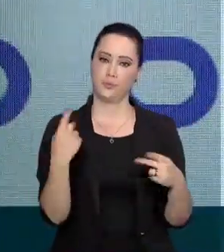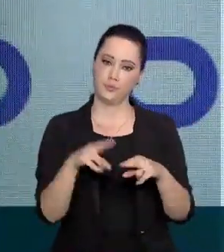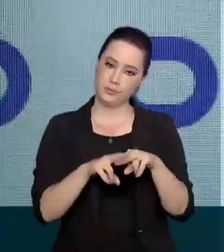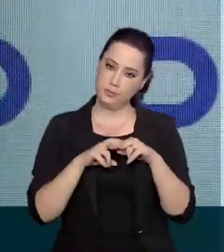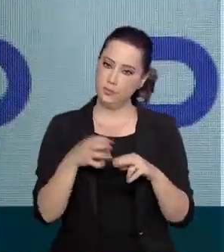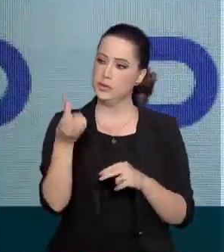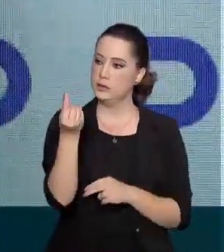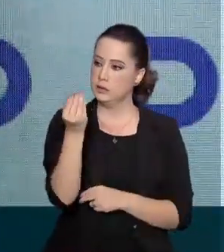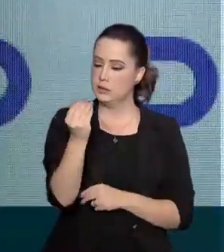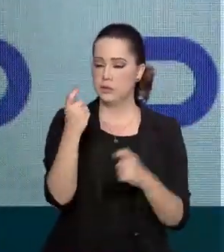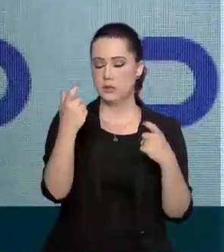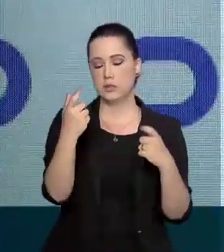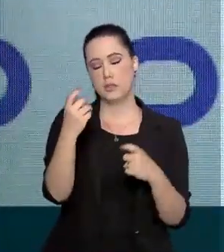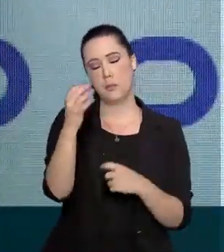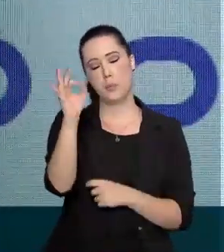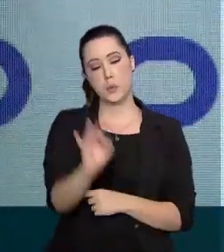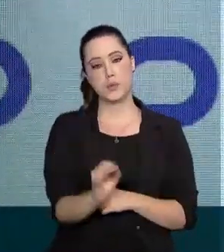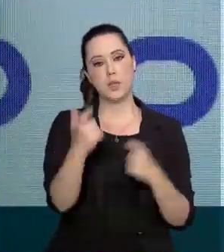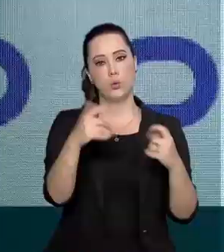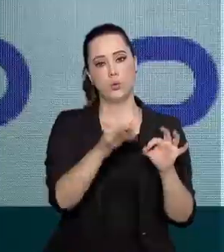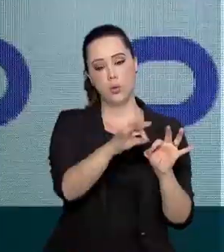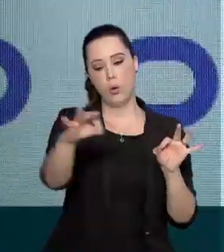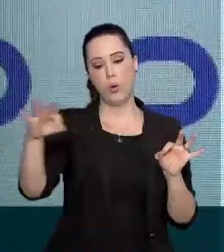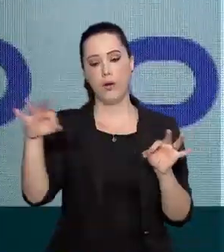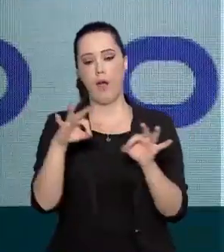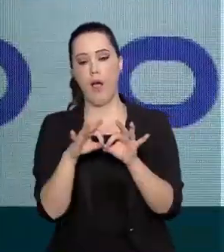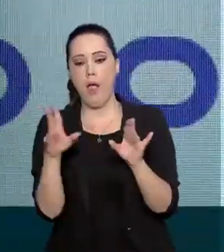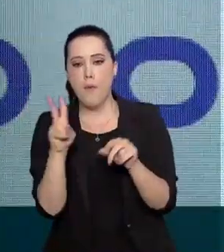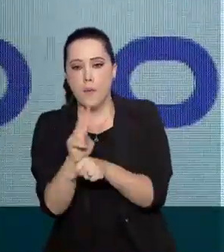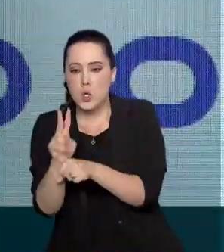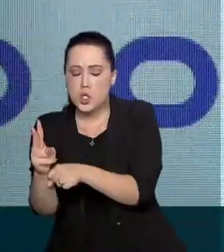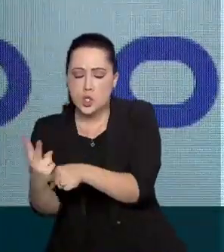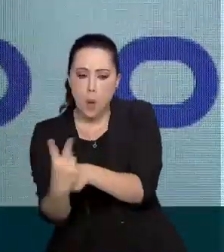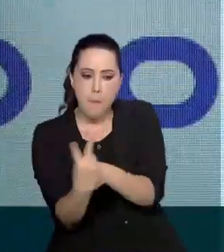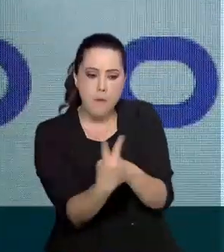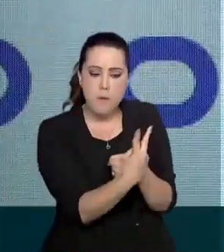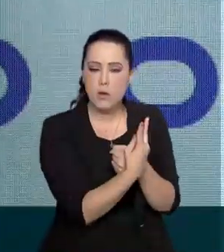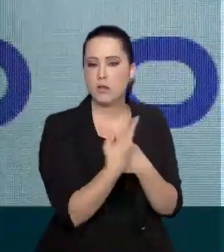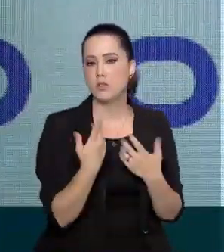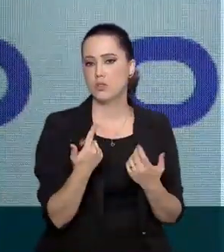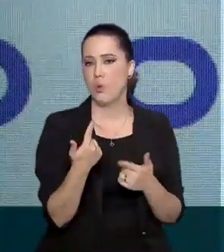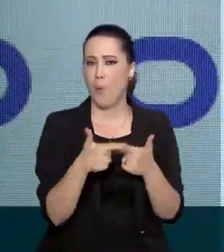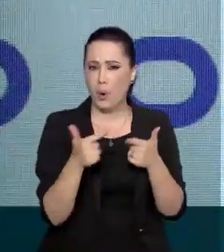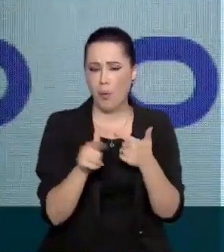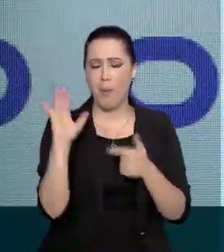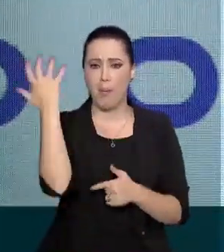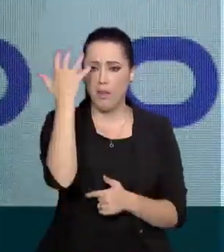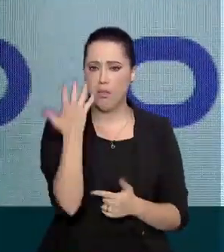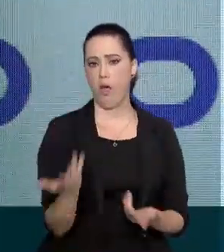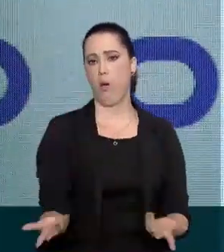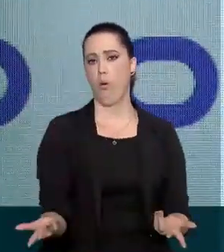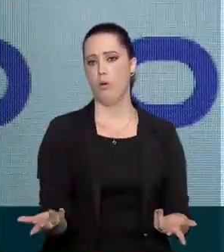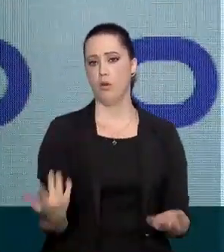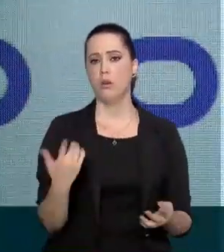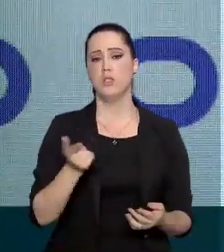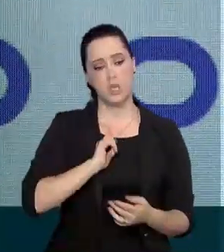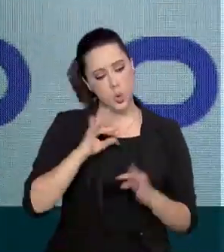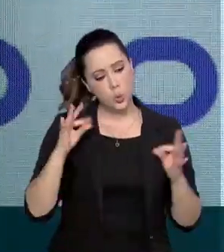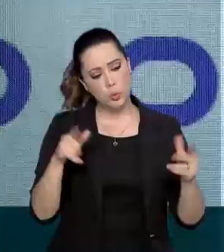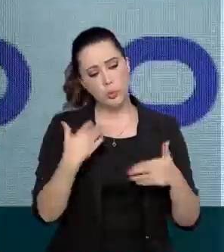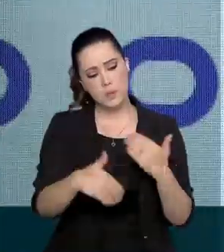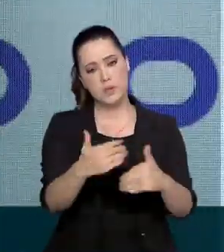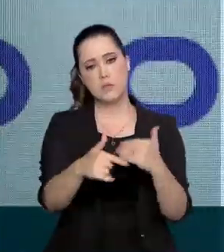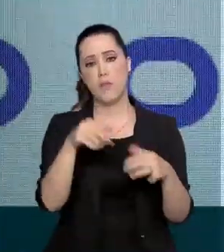reservas indígenas e outras questões ambientais. Temos tudo para desenvolver essa região maravilhosa